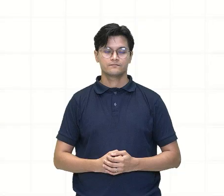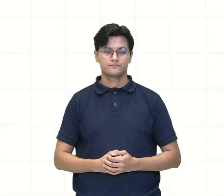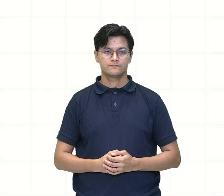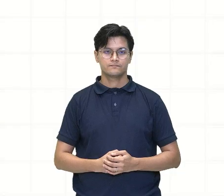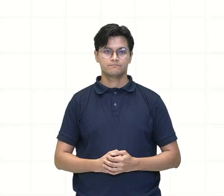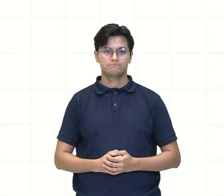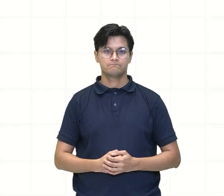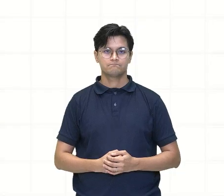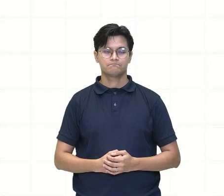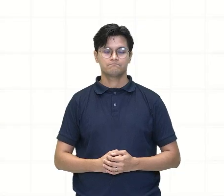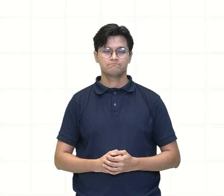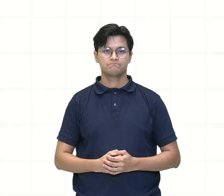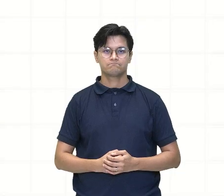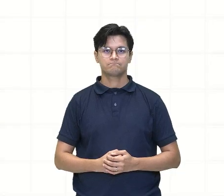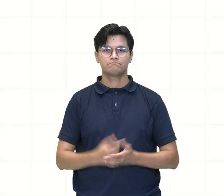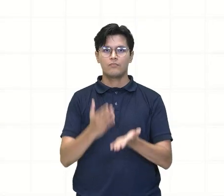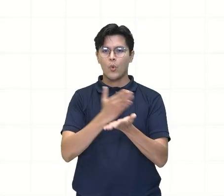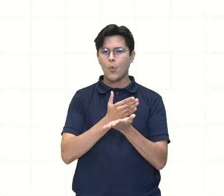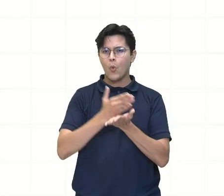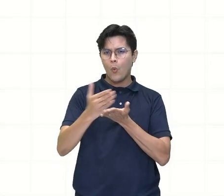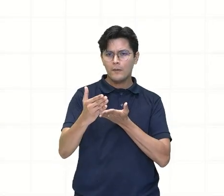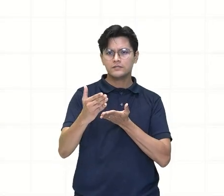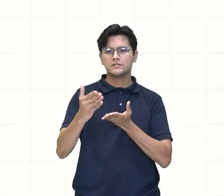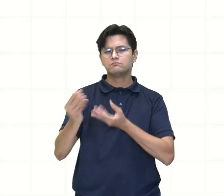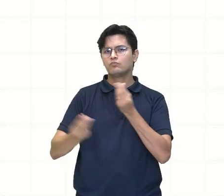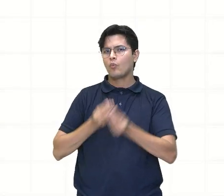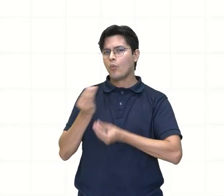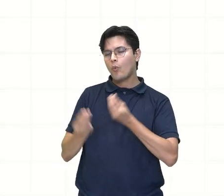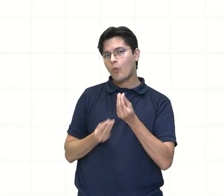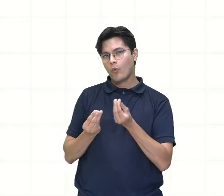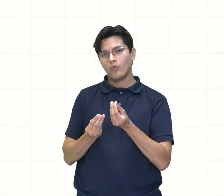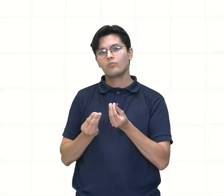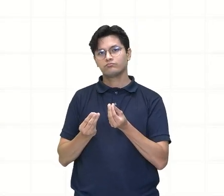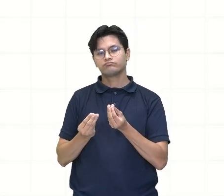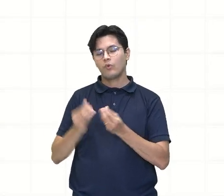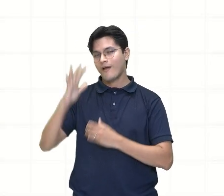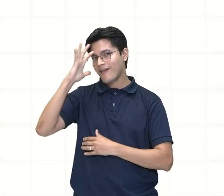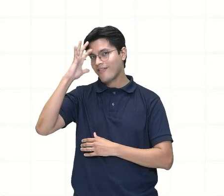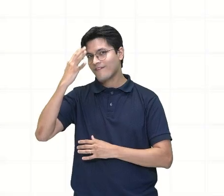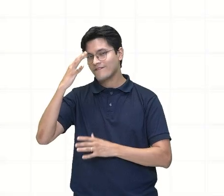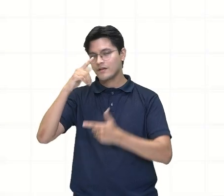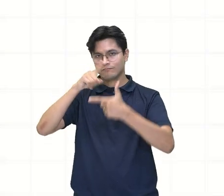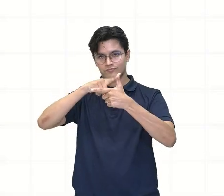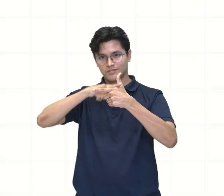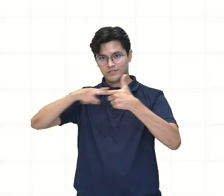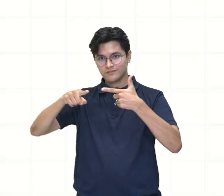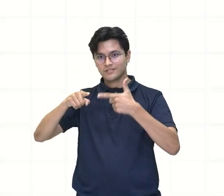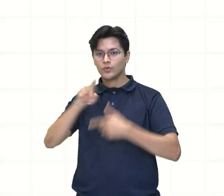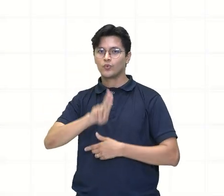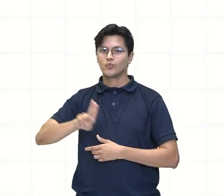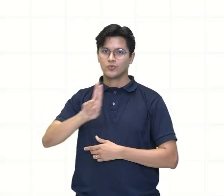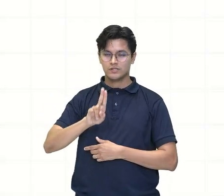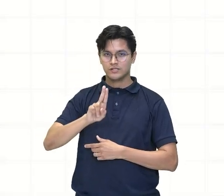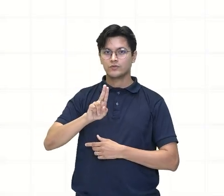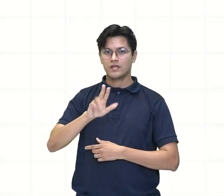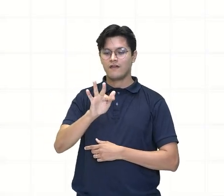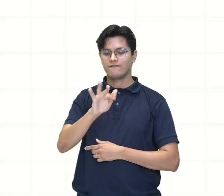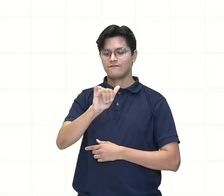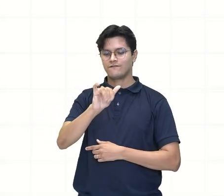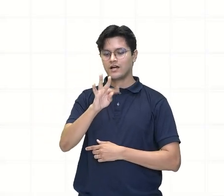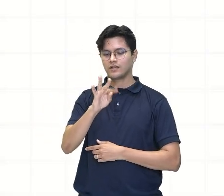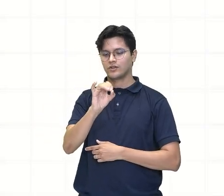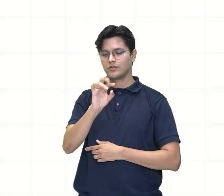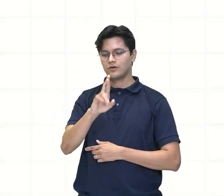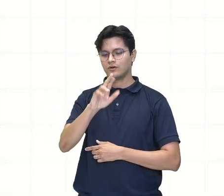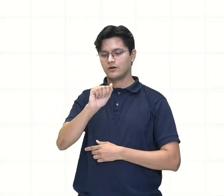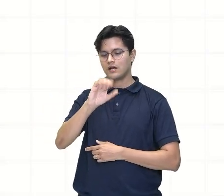148. E nós vamos começar fazendo aquela nossa divisão em fatores primos, né? Nossa fatoração.